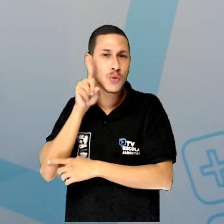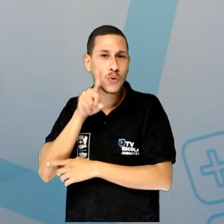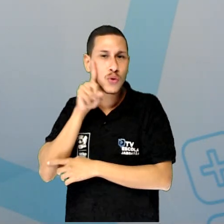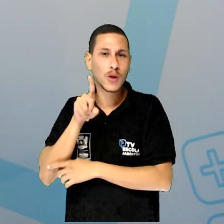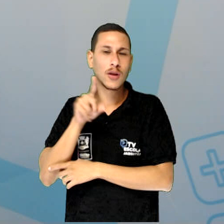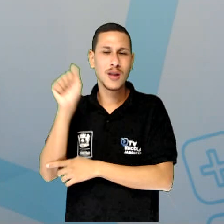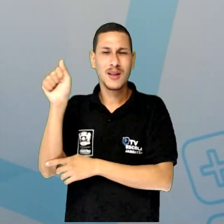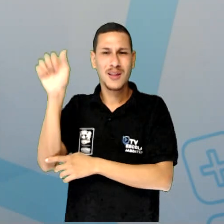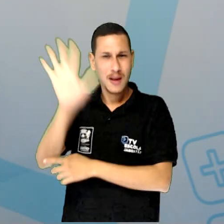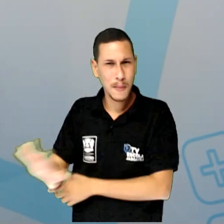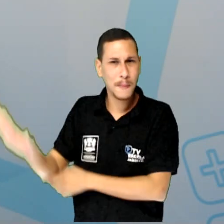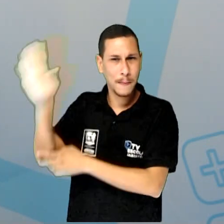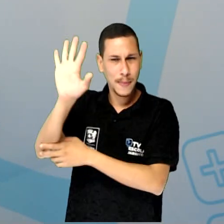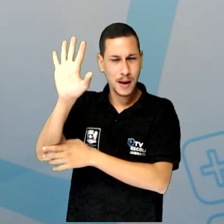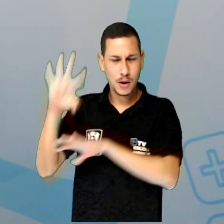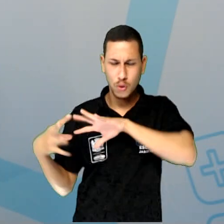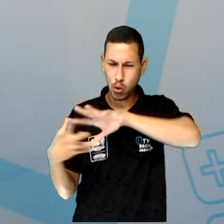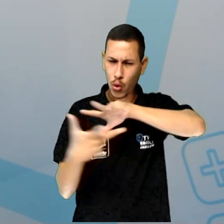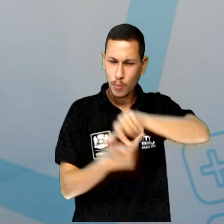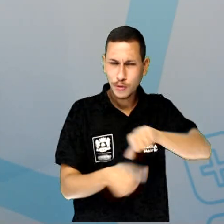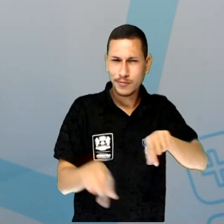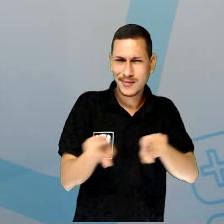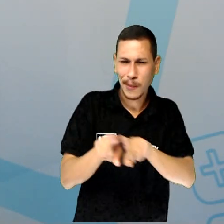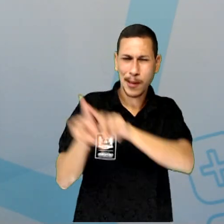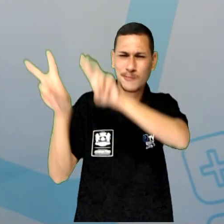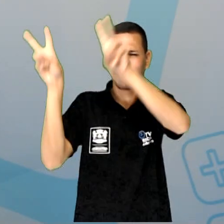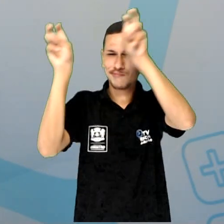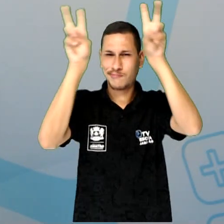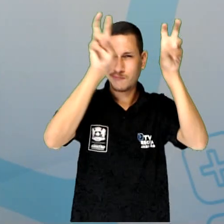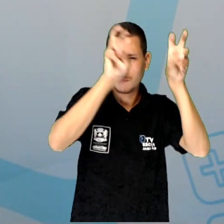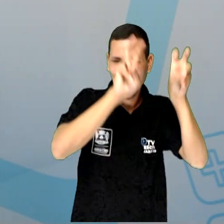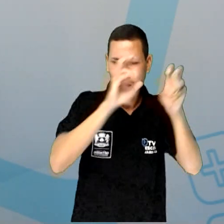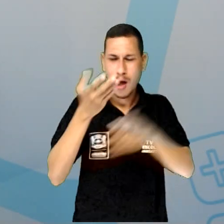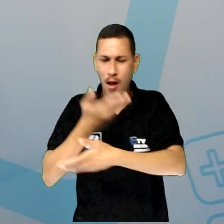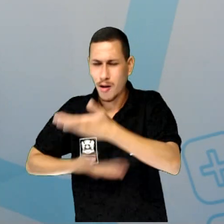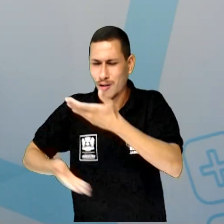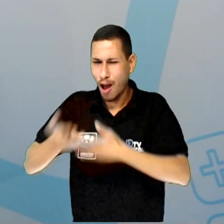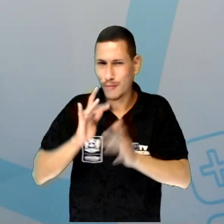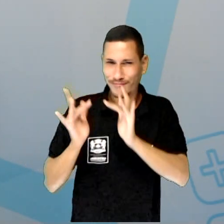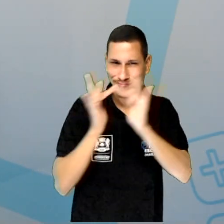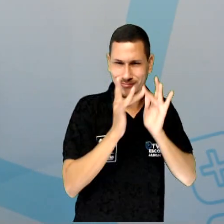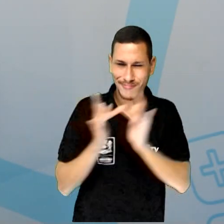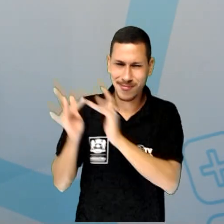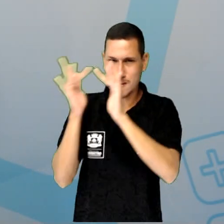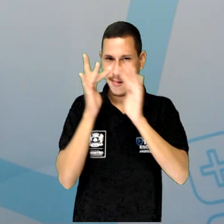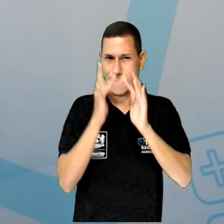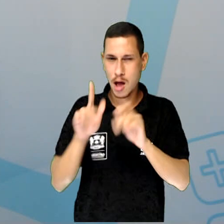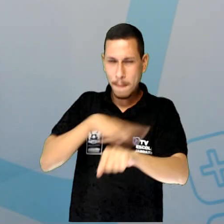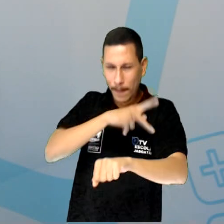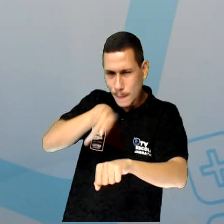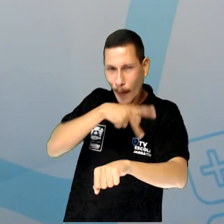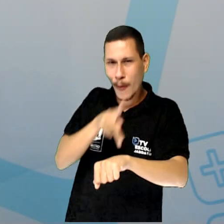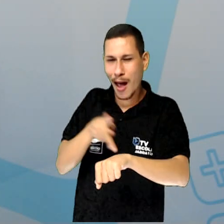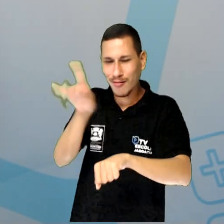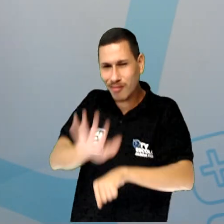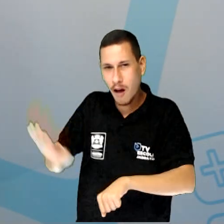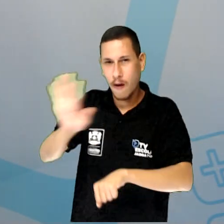no mundo e algumas questões relacionadas à sua interação com os demais países. Vamos lá?